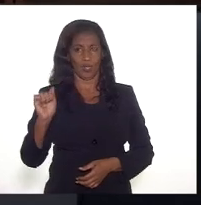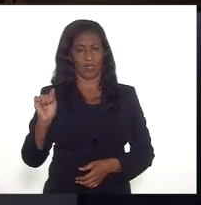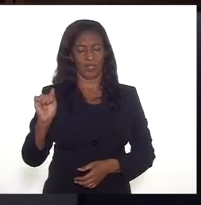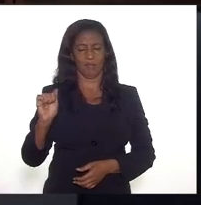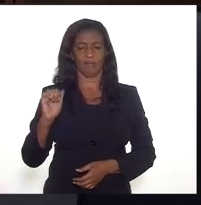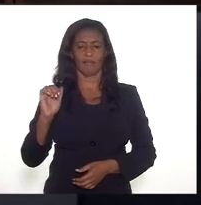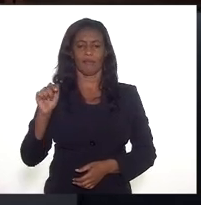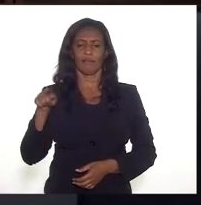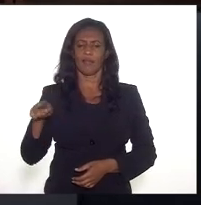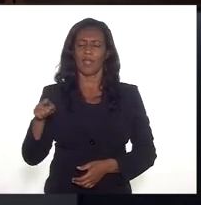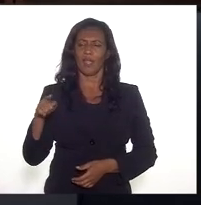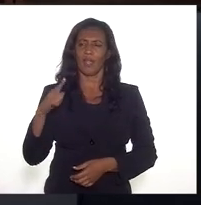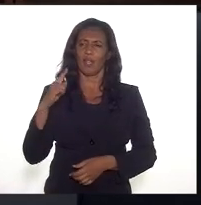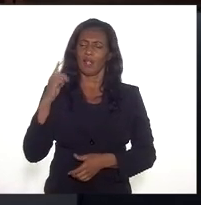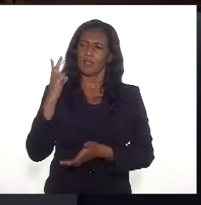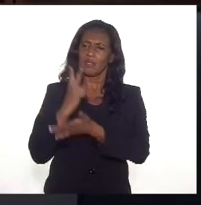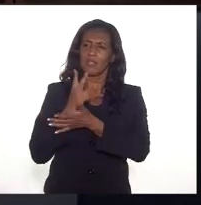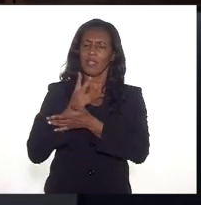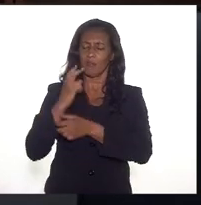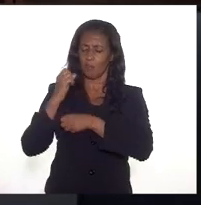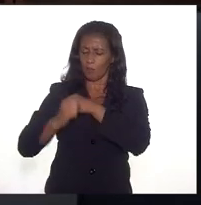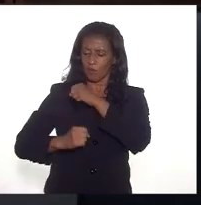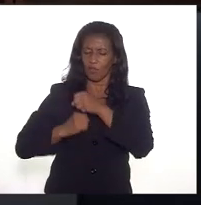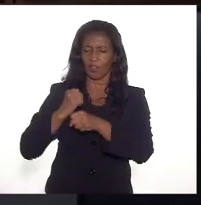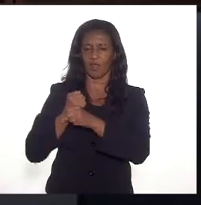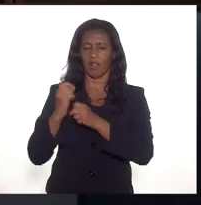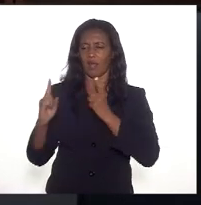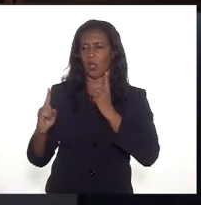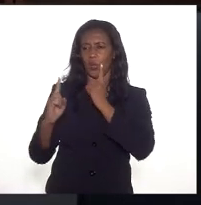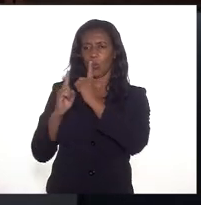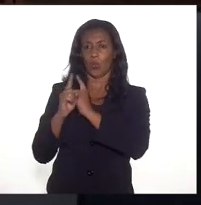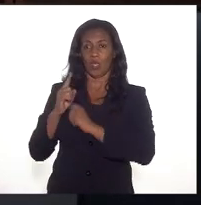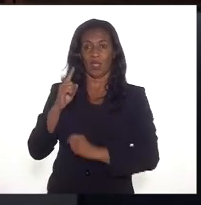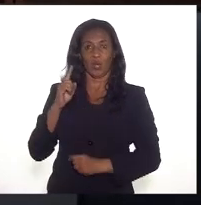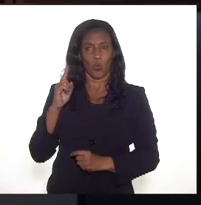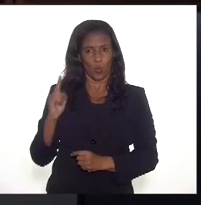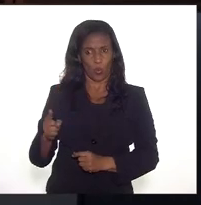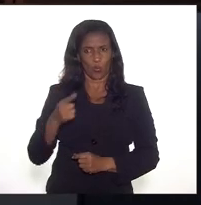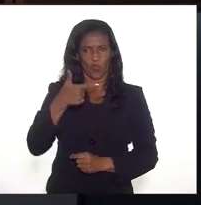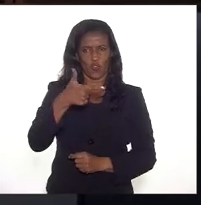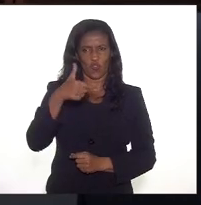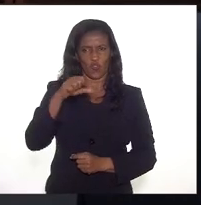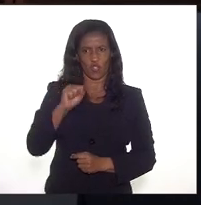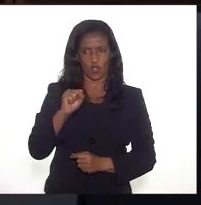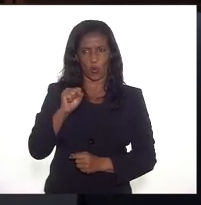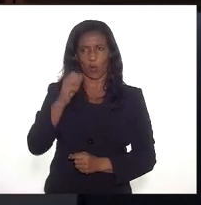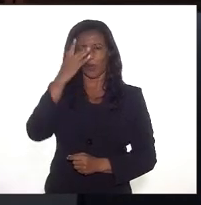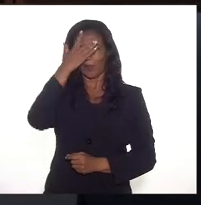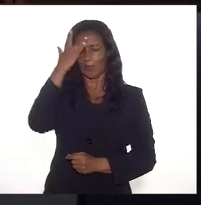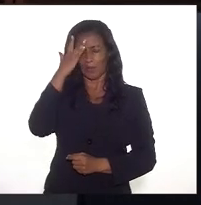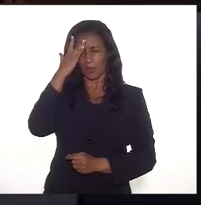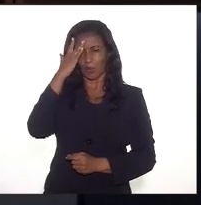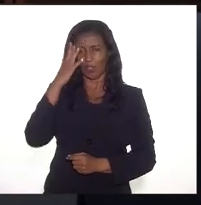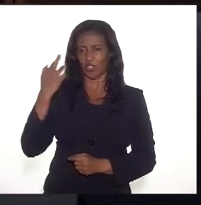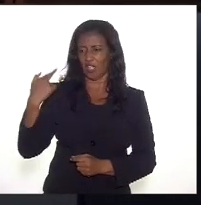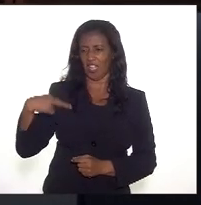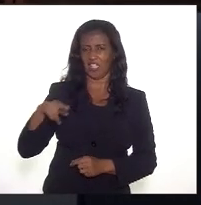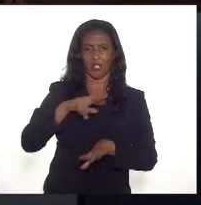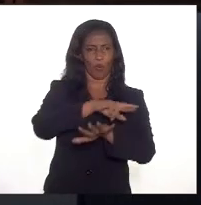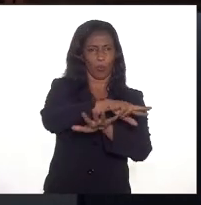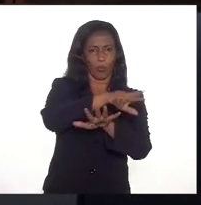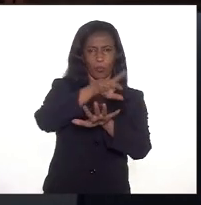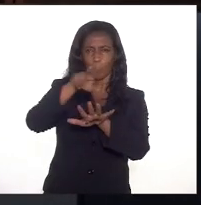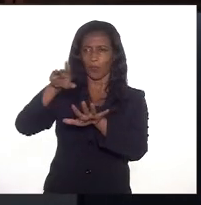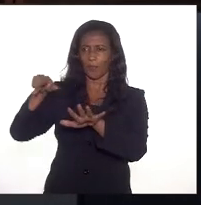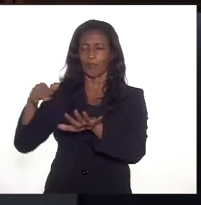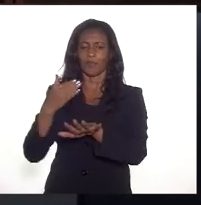ano, faz um bonito encontro. Esse ano são 28 representantes de religiões distintas. E ela